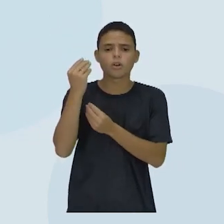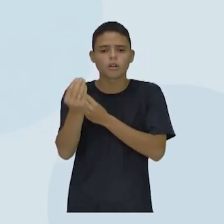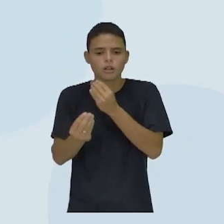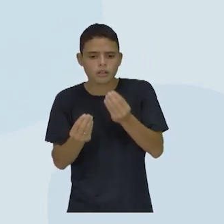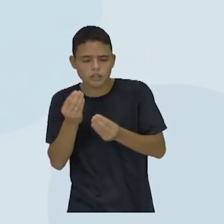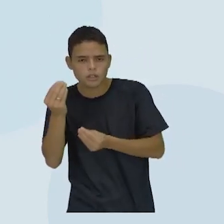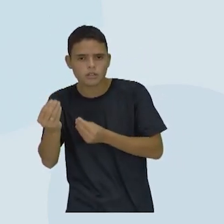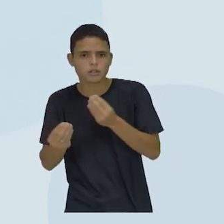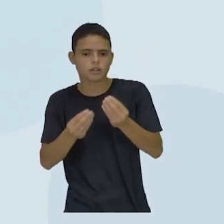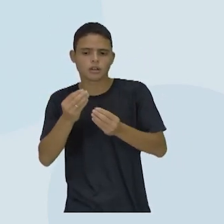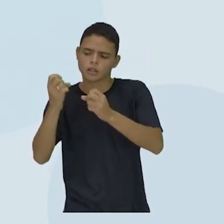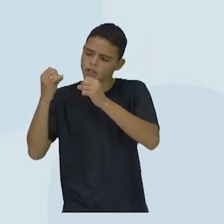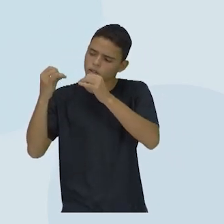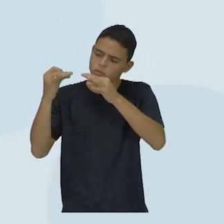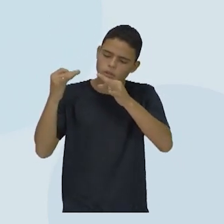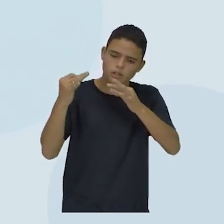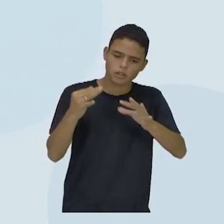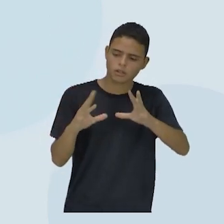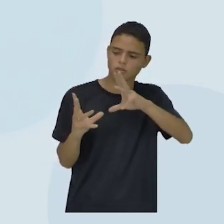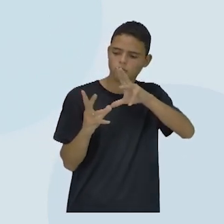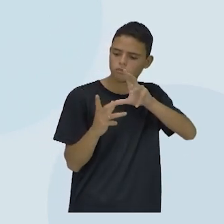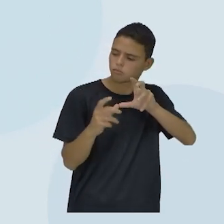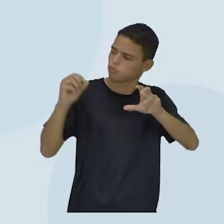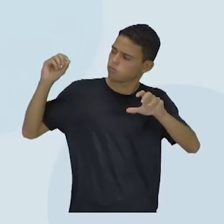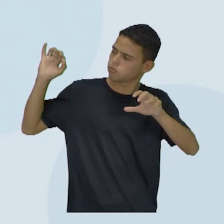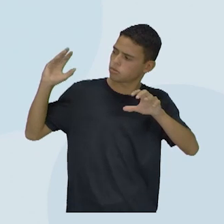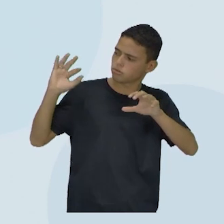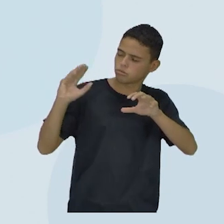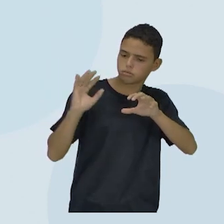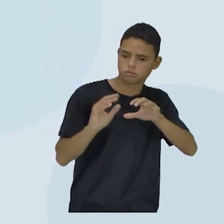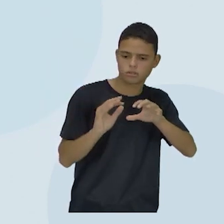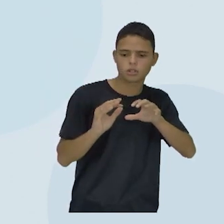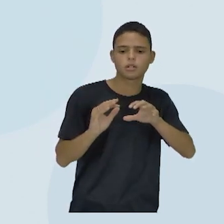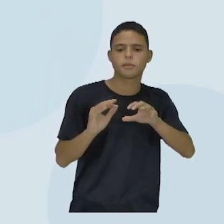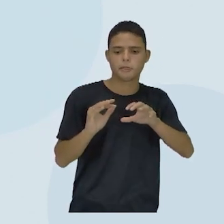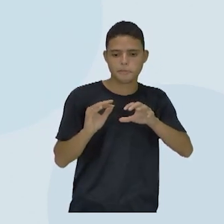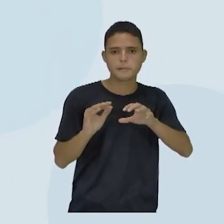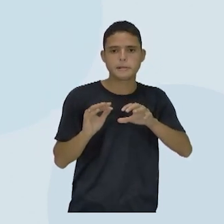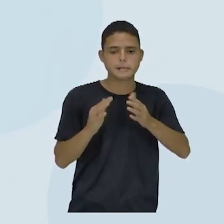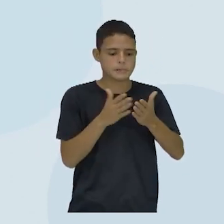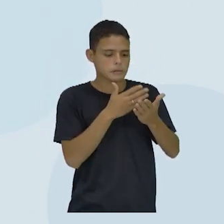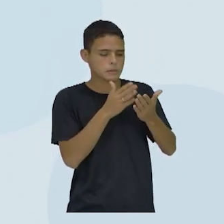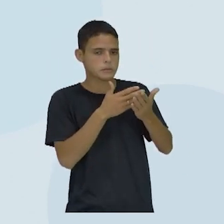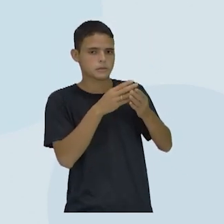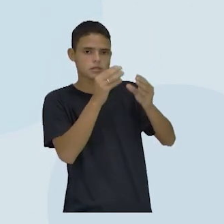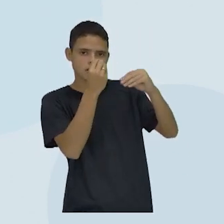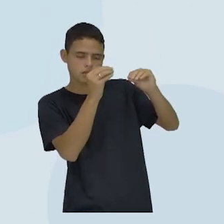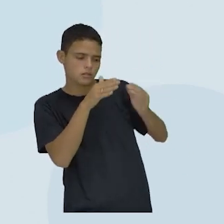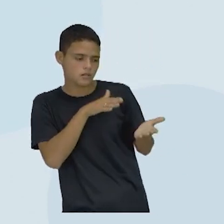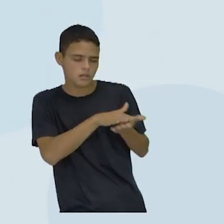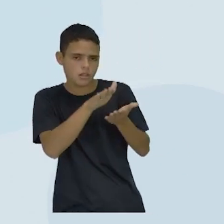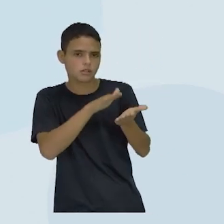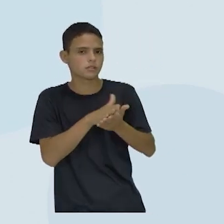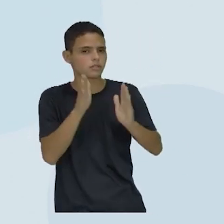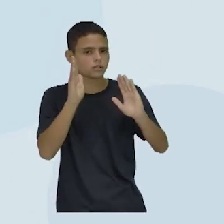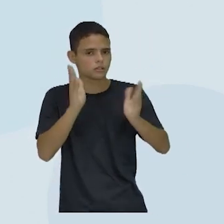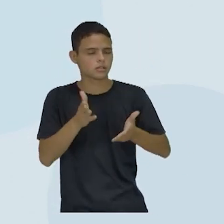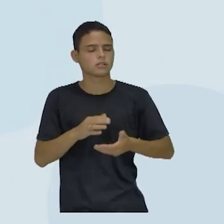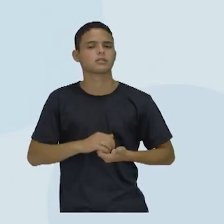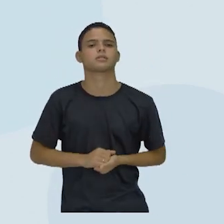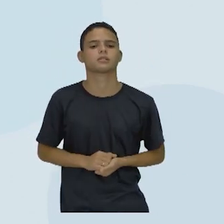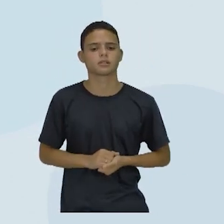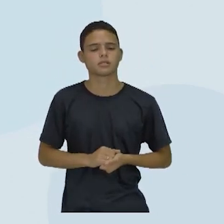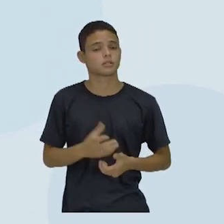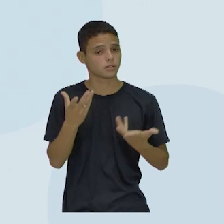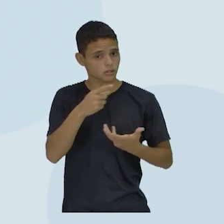narração ou a invasão no nosso planeta, de acordo com o livro que foi publicado, de acordo, então, com essa situação do rádio? Eu